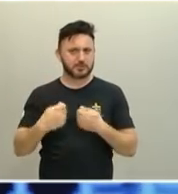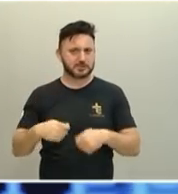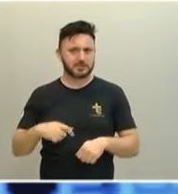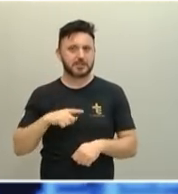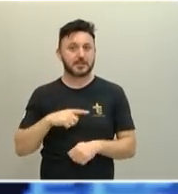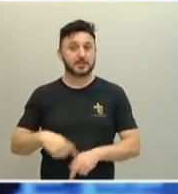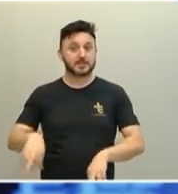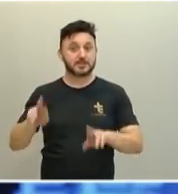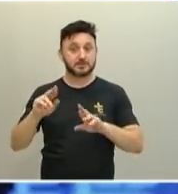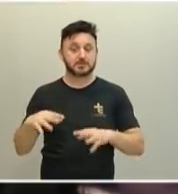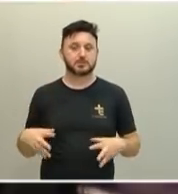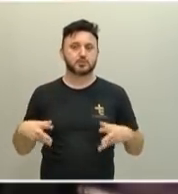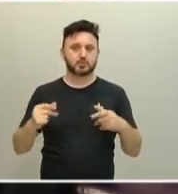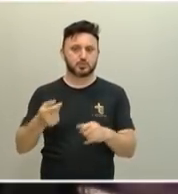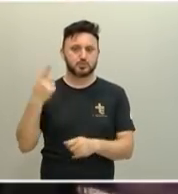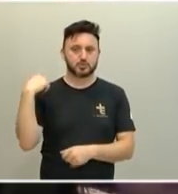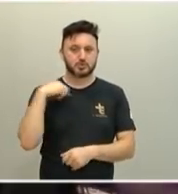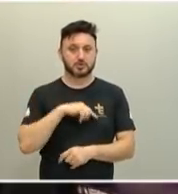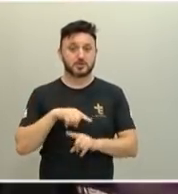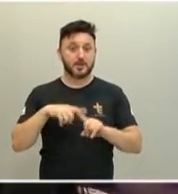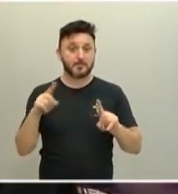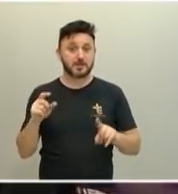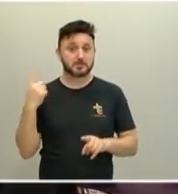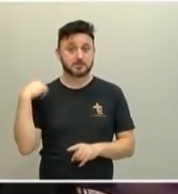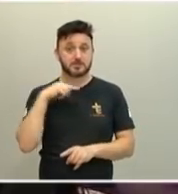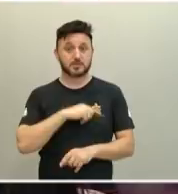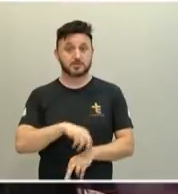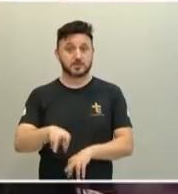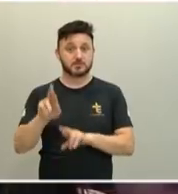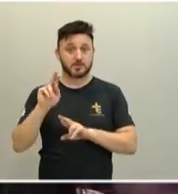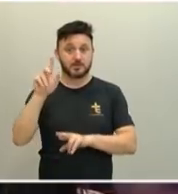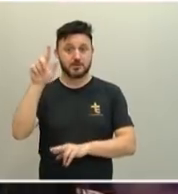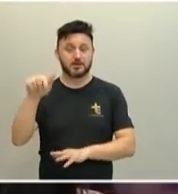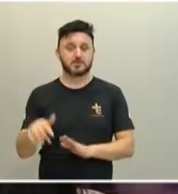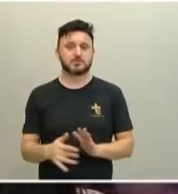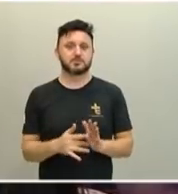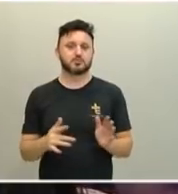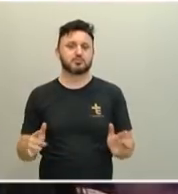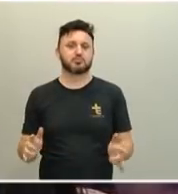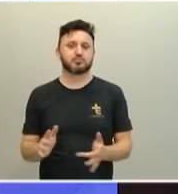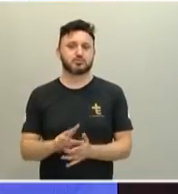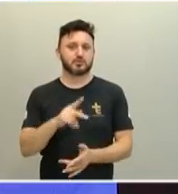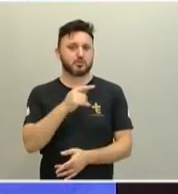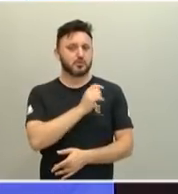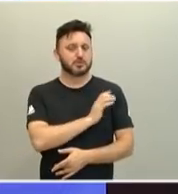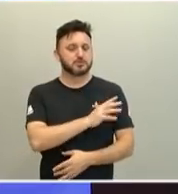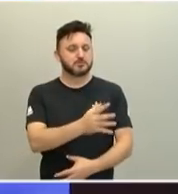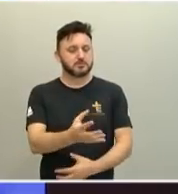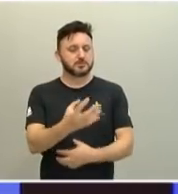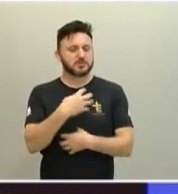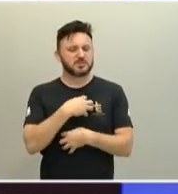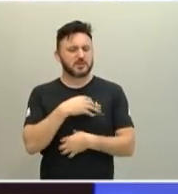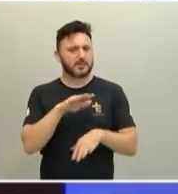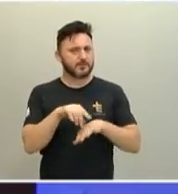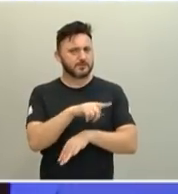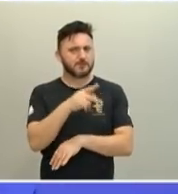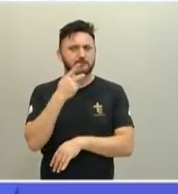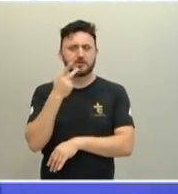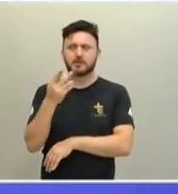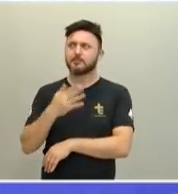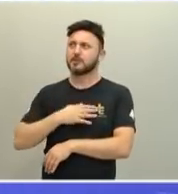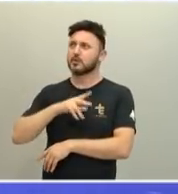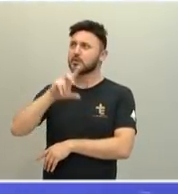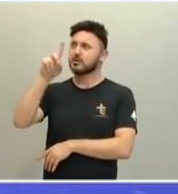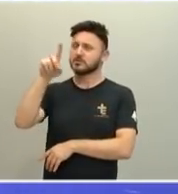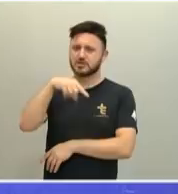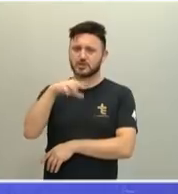Mas é preciso deixar claro aqui que a nossa esperança é Jesus. Põe isso no seu coração. Talvez você esteja falando assim: meu Deus, você não